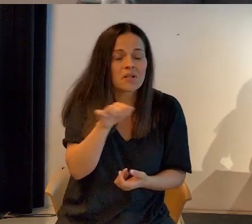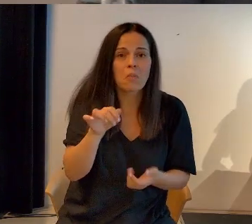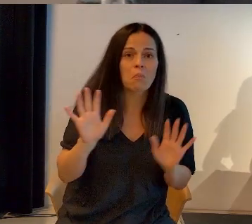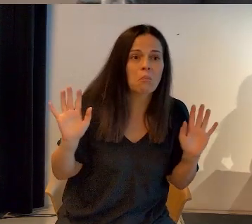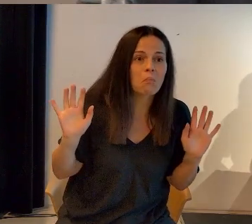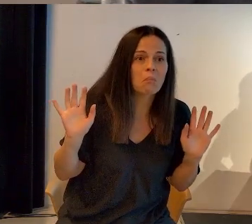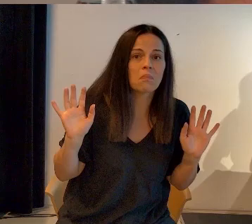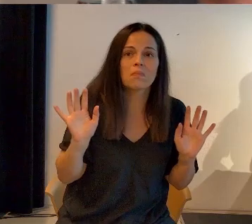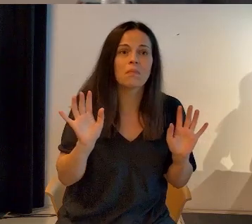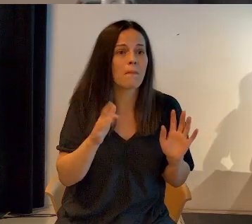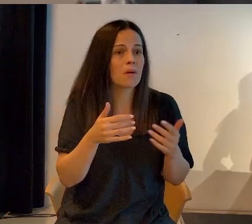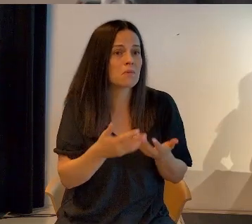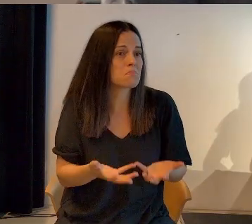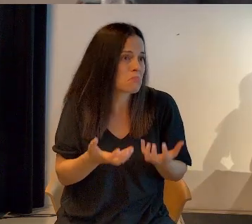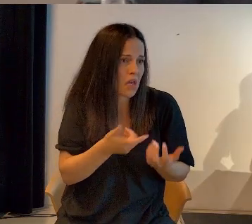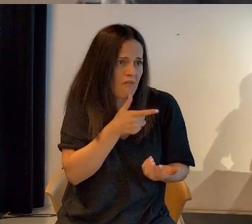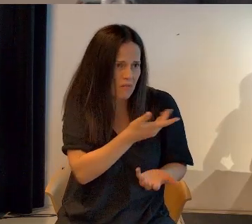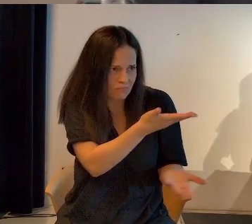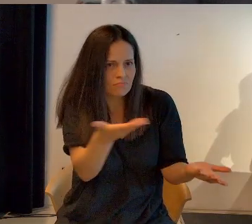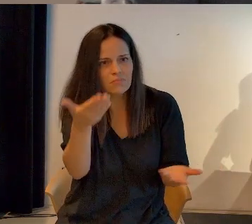que não, mas se quiserem tomar um café...